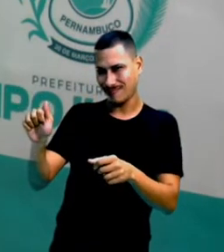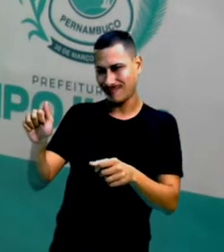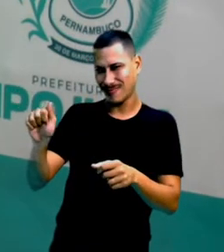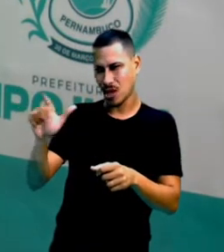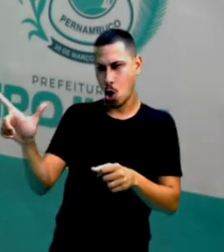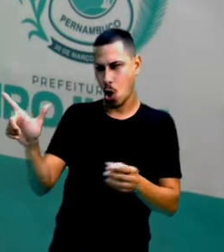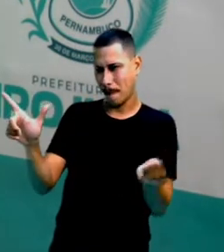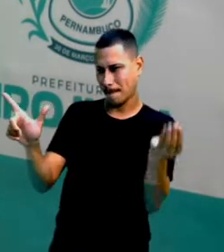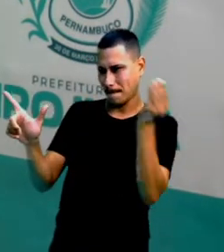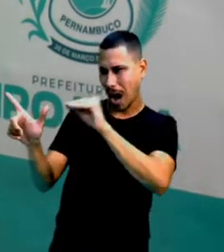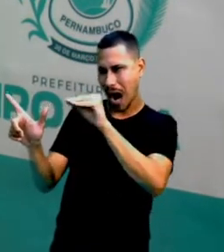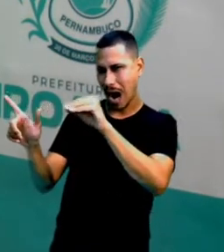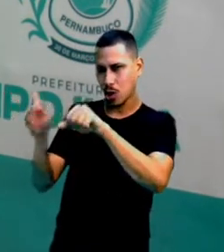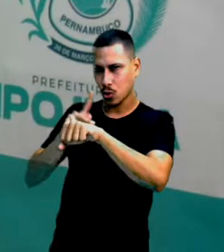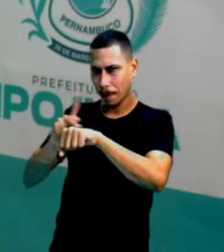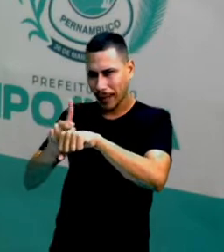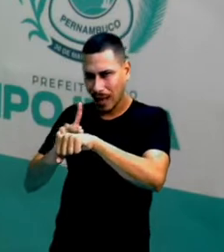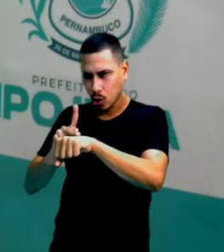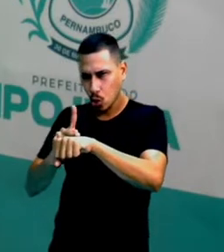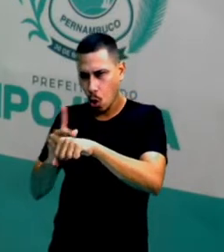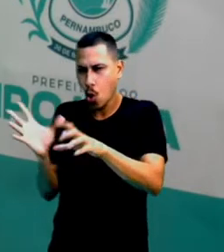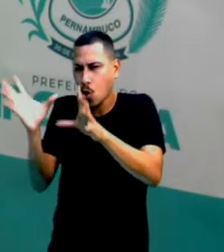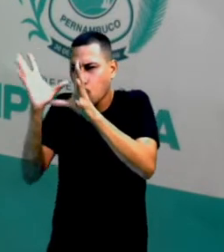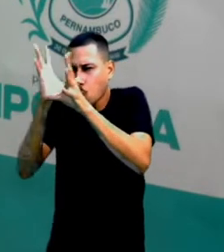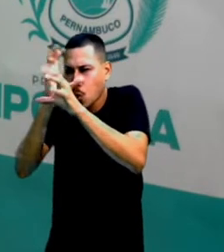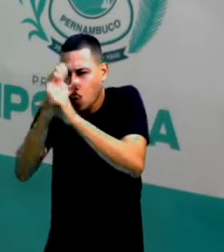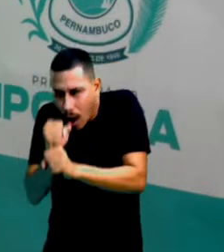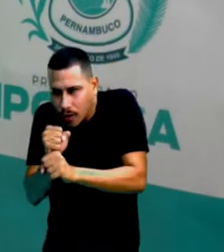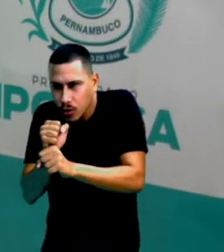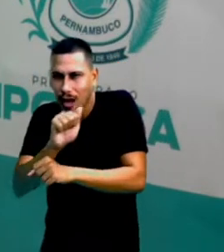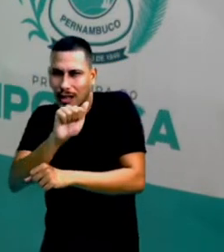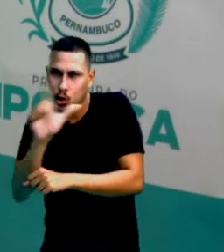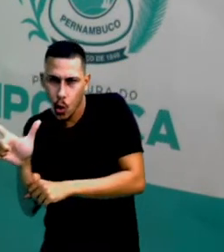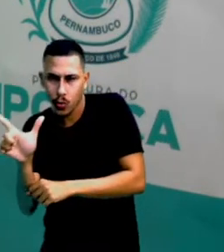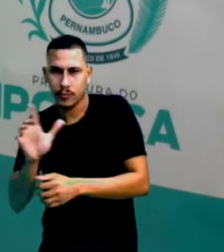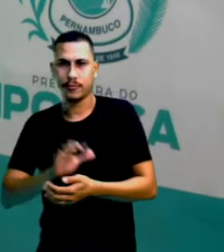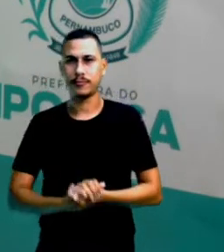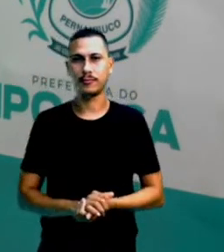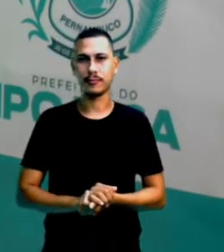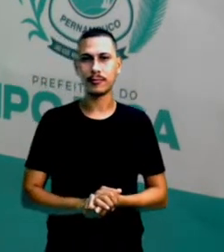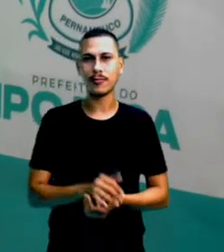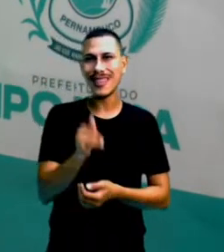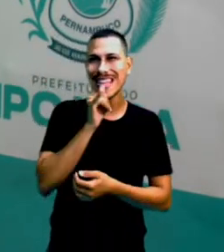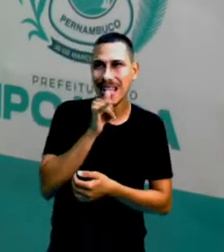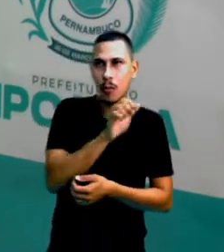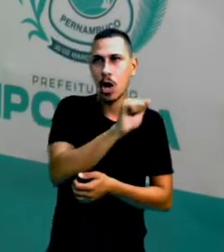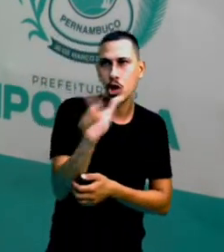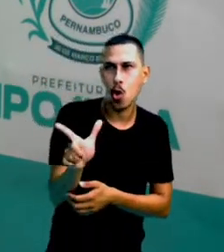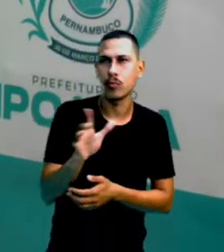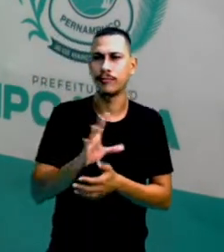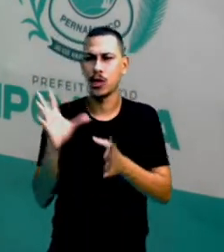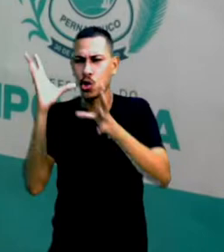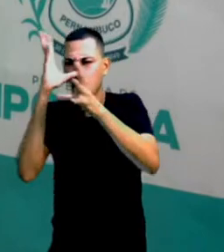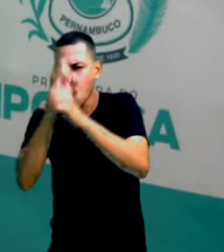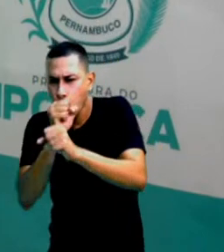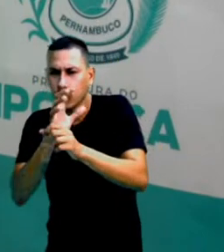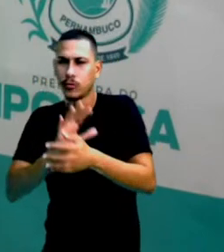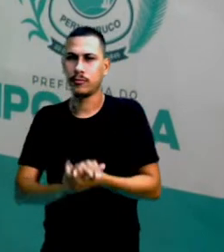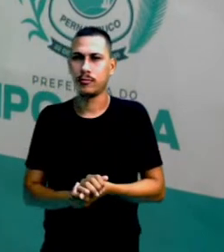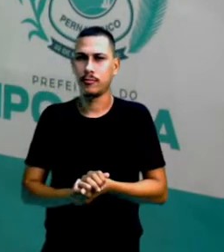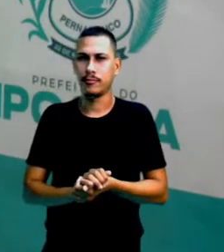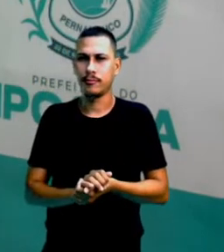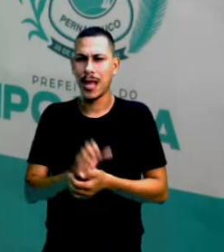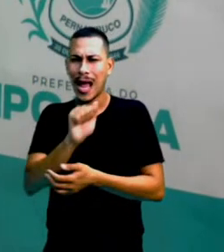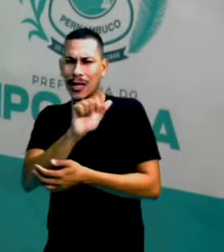E aí eu vou ter vários tons de azul, não é só azul escuro, azul claro. Tem azul escuro, azul um pouquinho menos